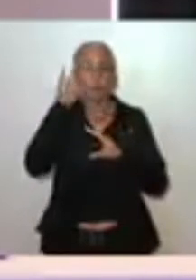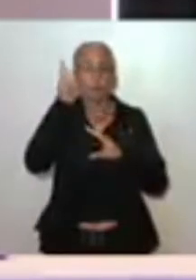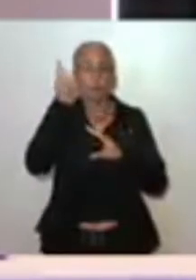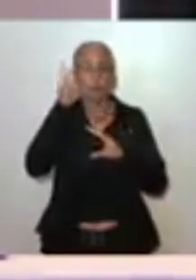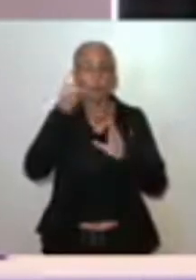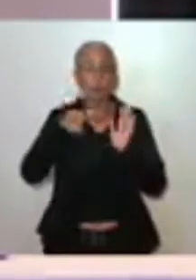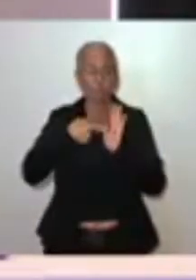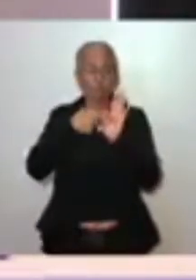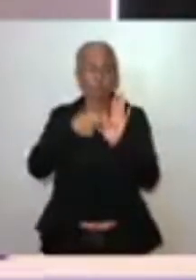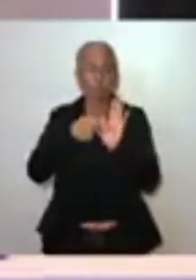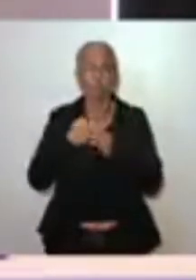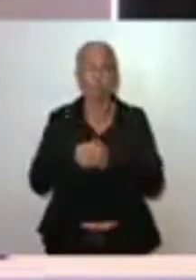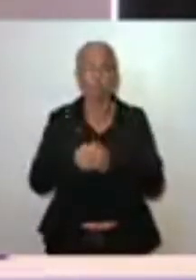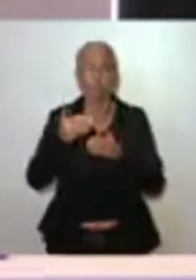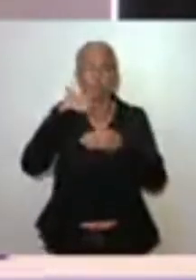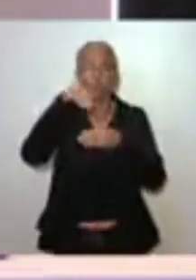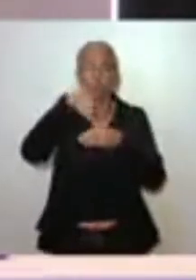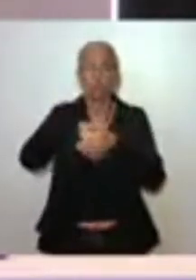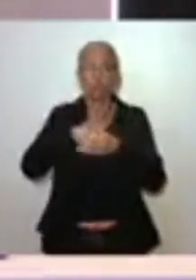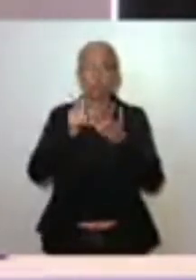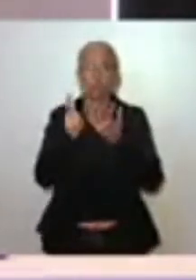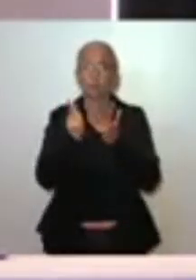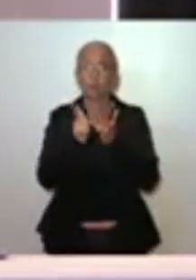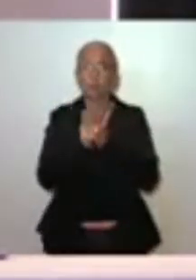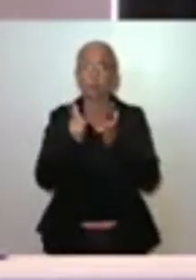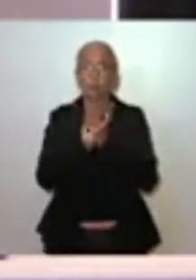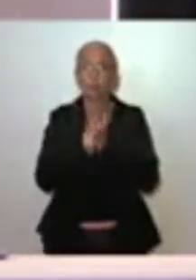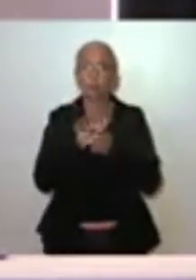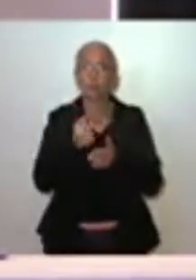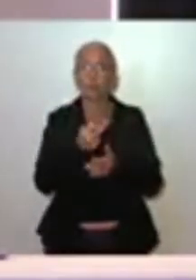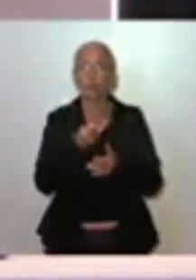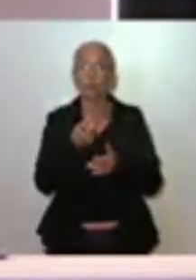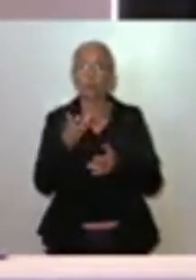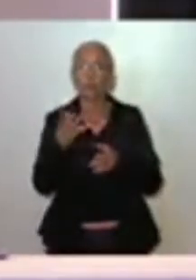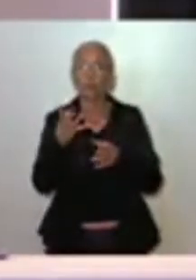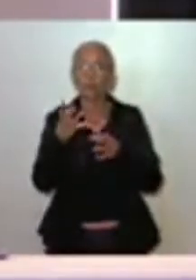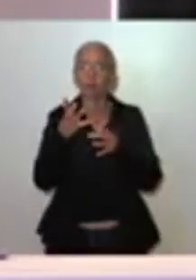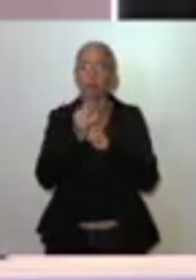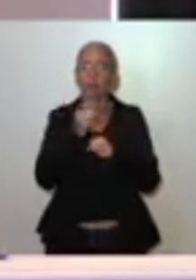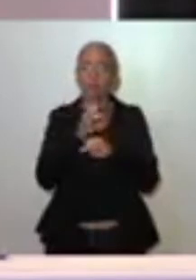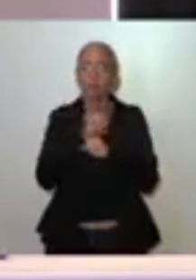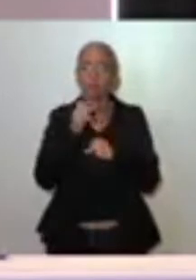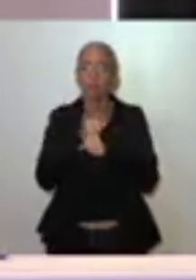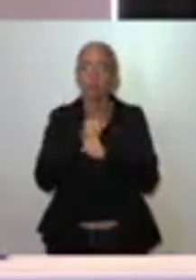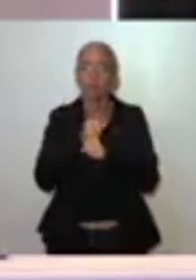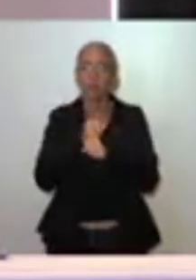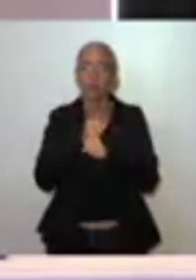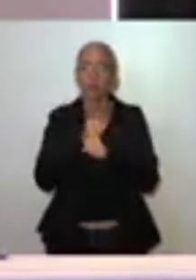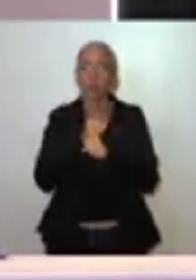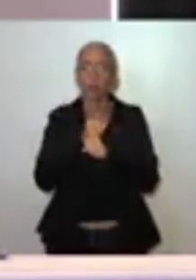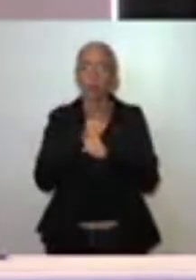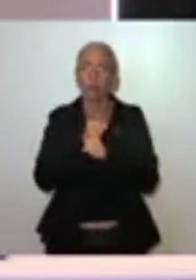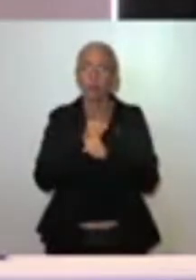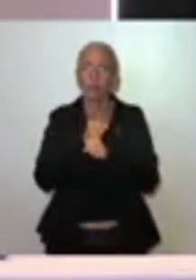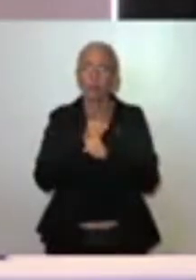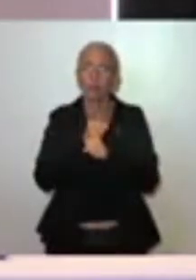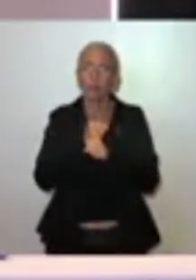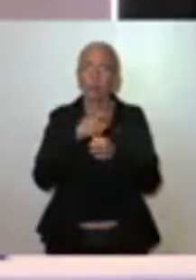dizia voto impresso com contagem pública manual tava escrito na proposta